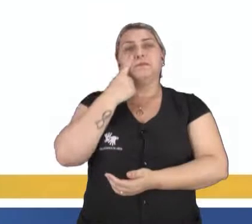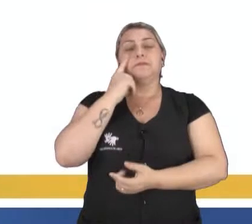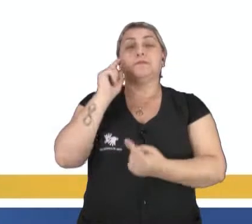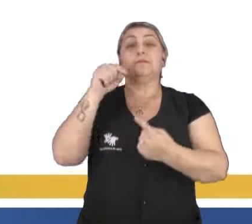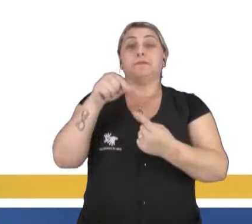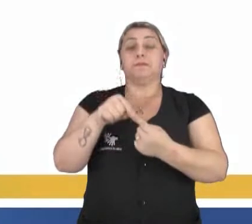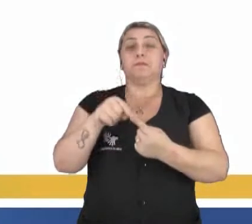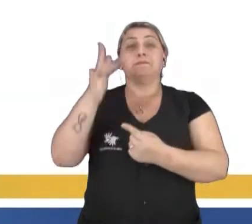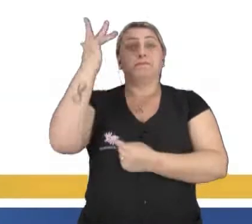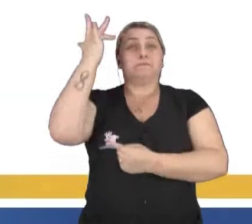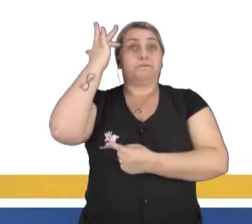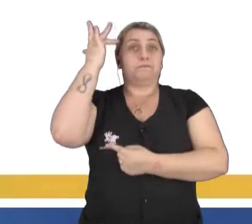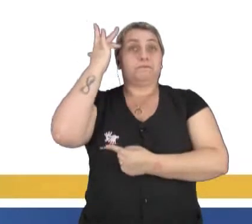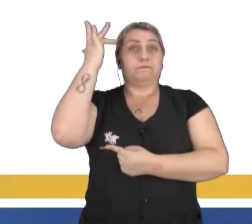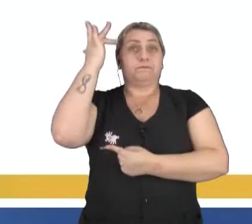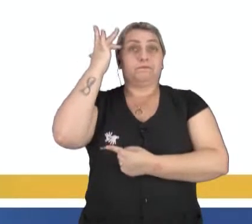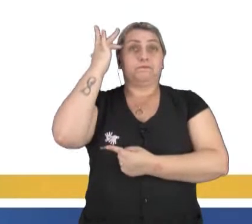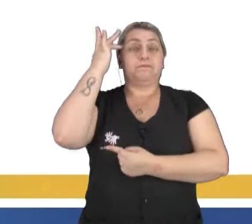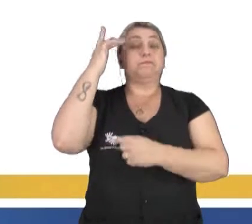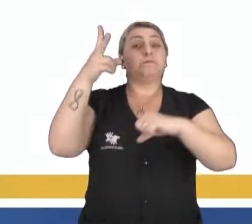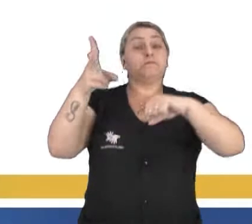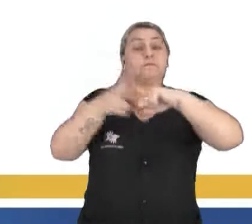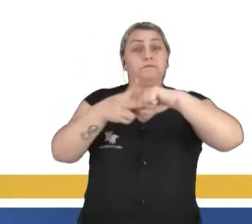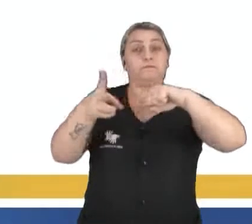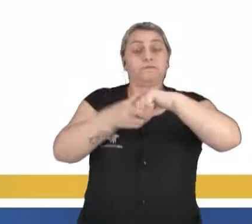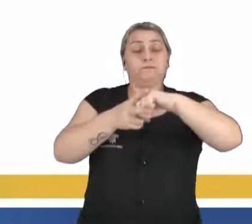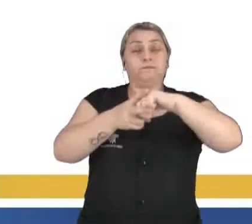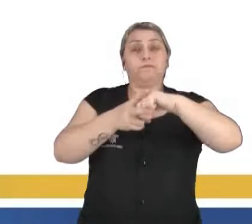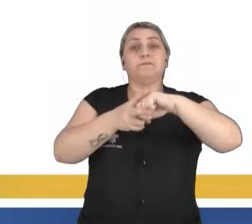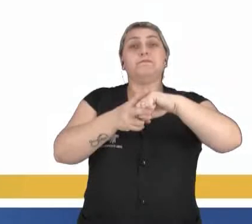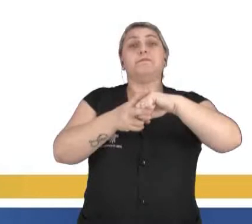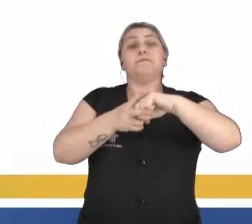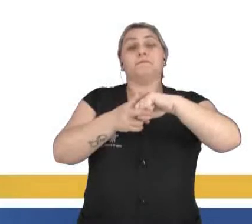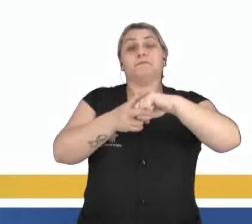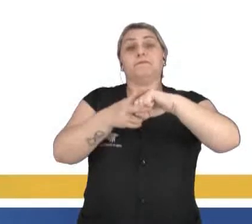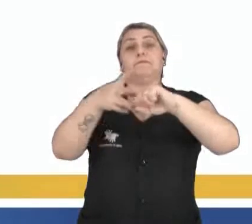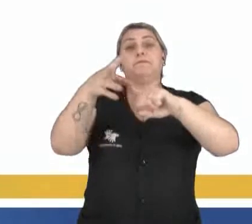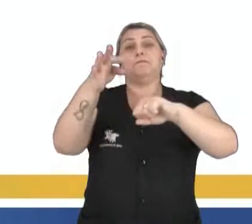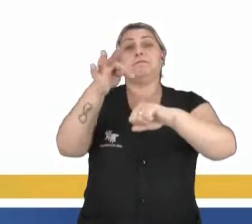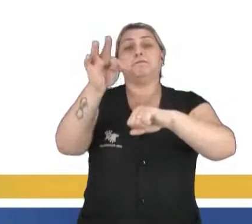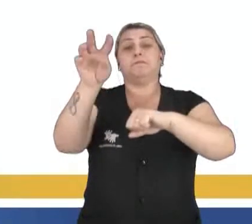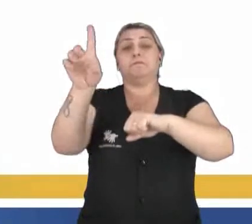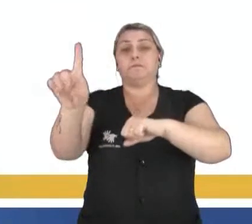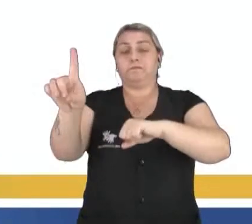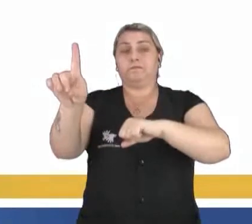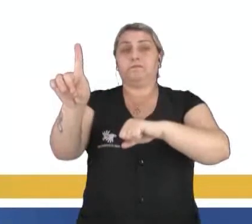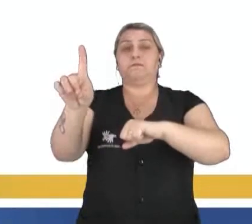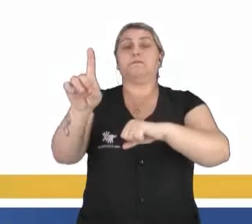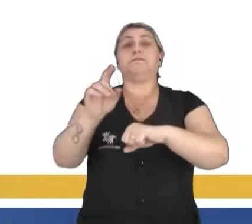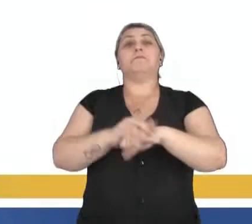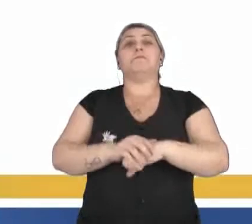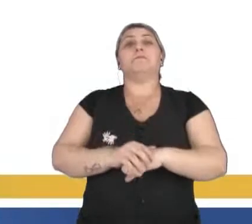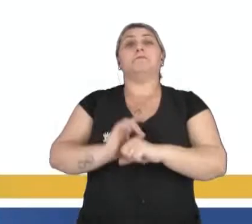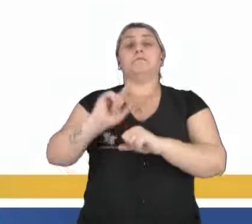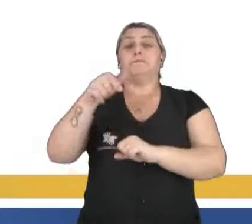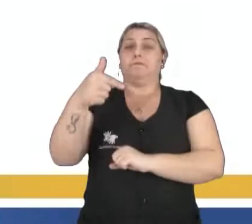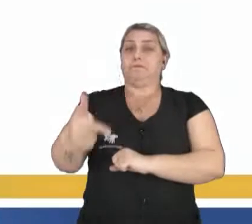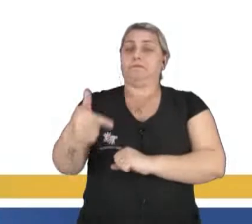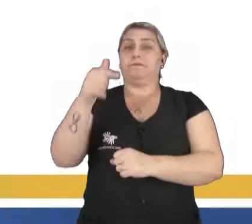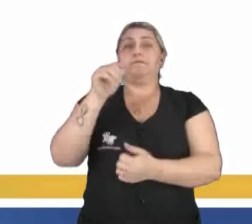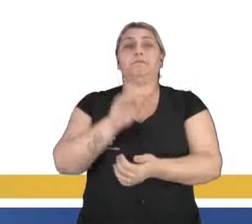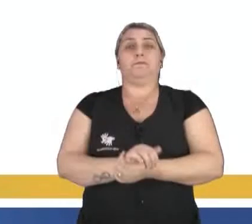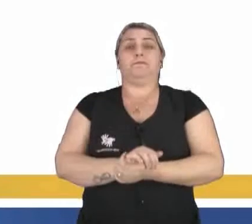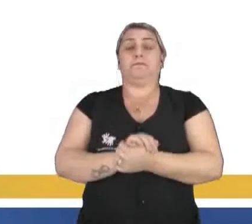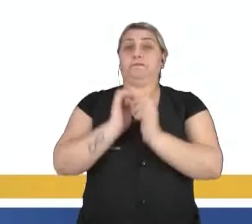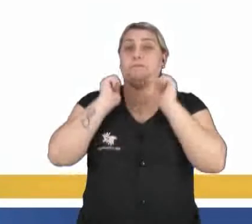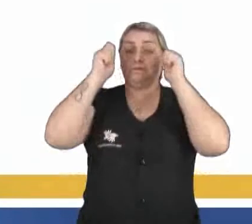O achei, nós temos aí um verbo com valor de transitivo direto, e o restante, que ela ia